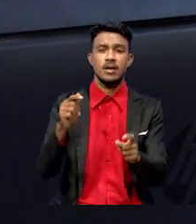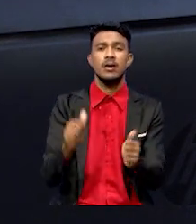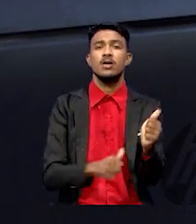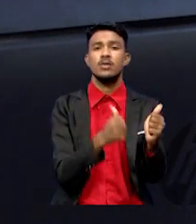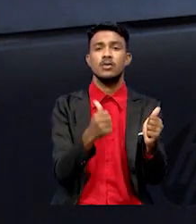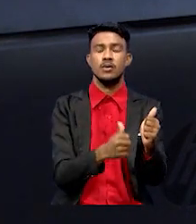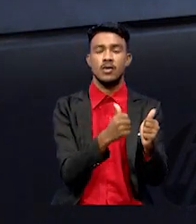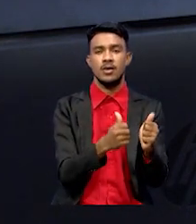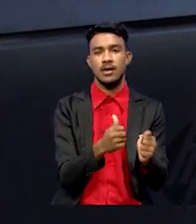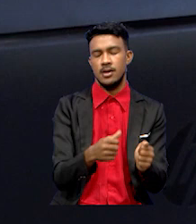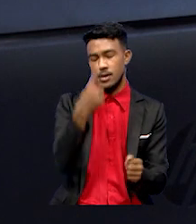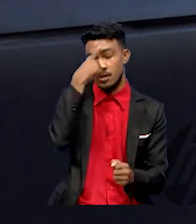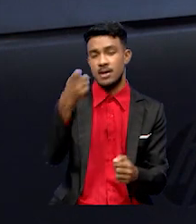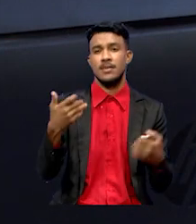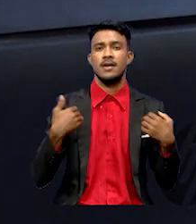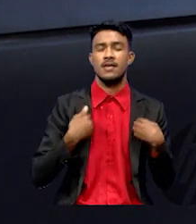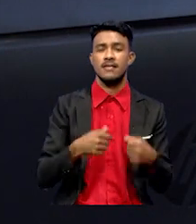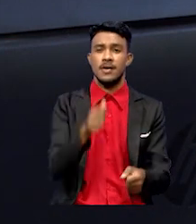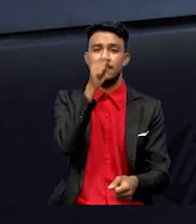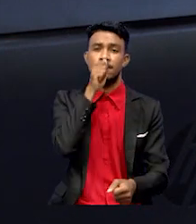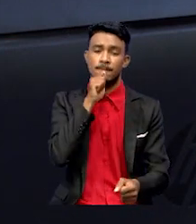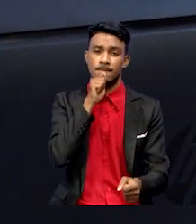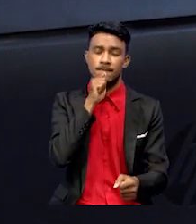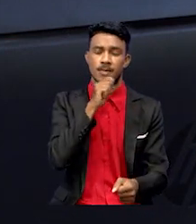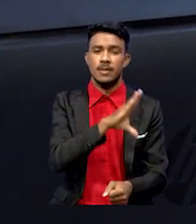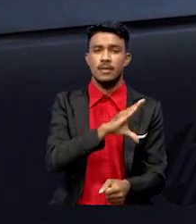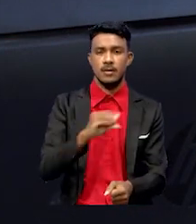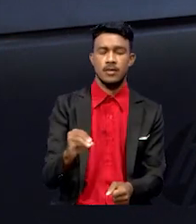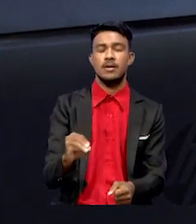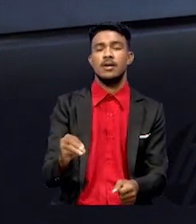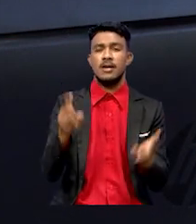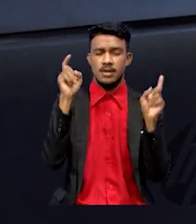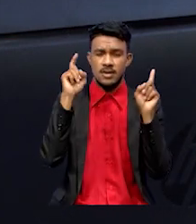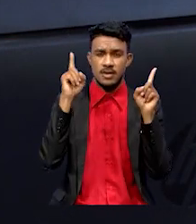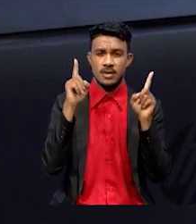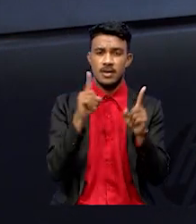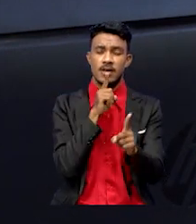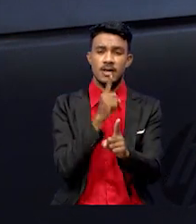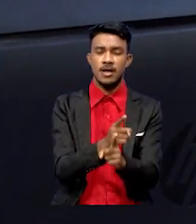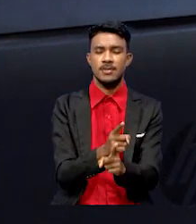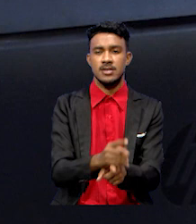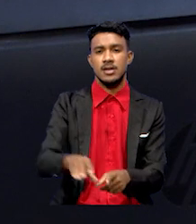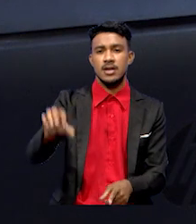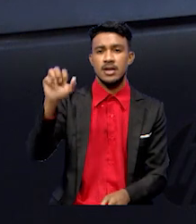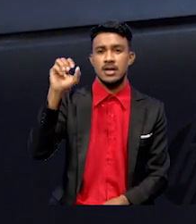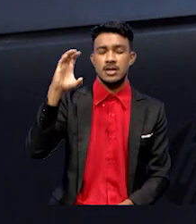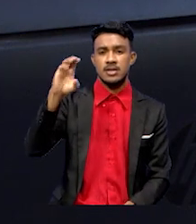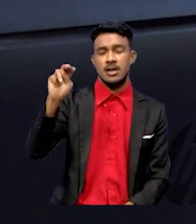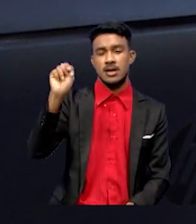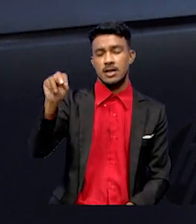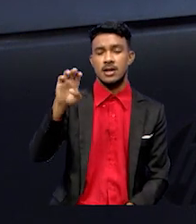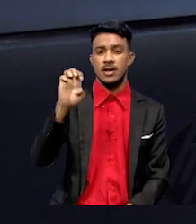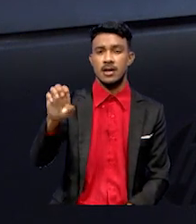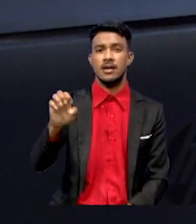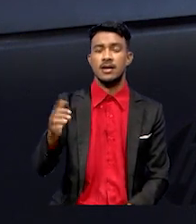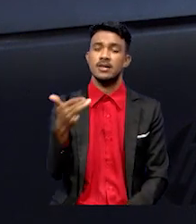porque ne consagrado ona portanto ida ne sene ne falhar su votida pela